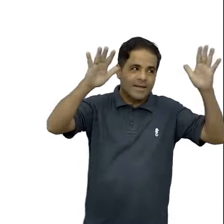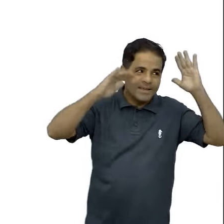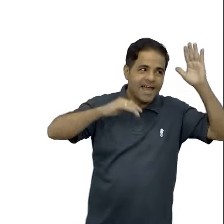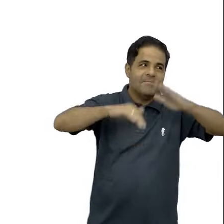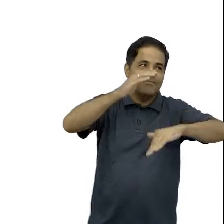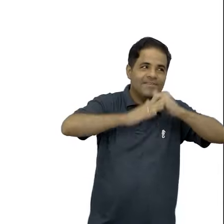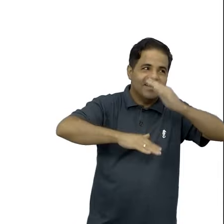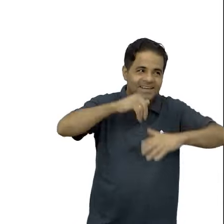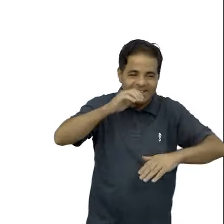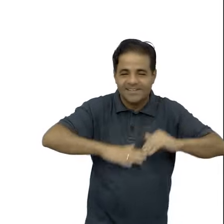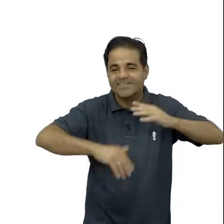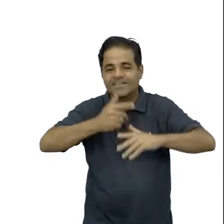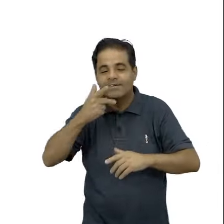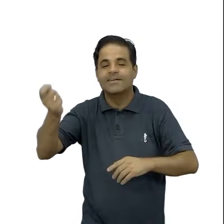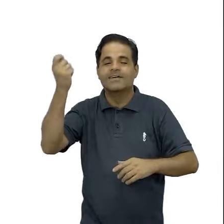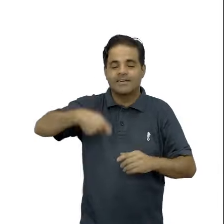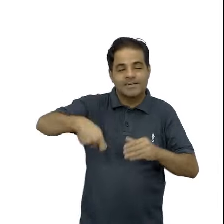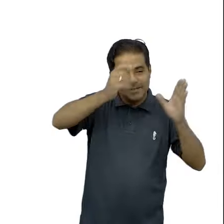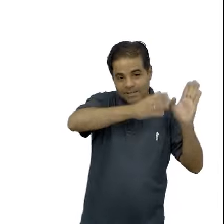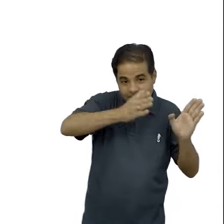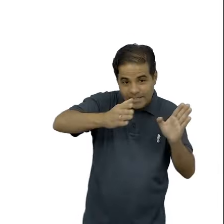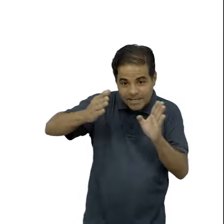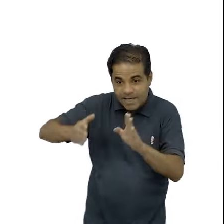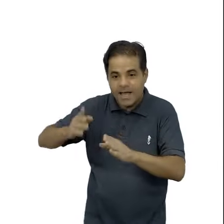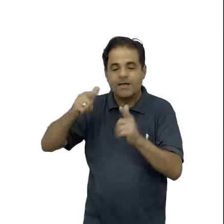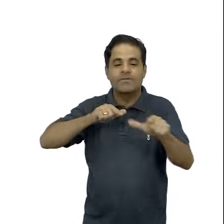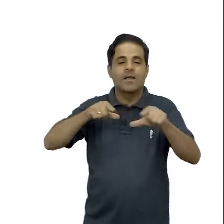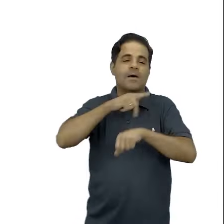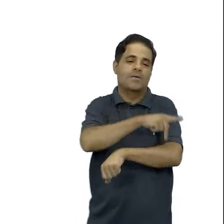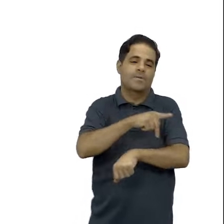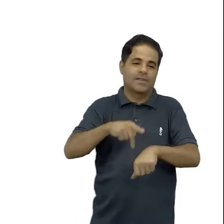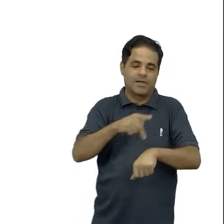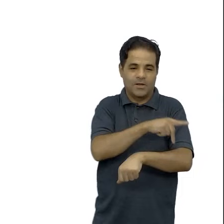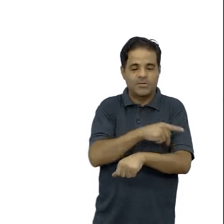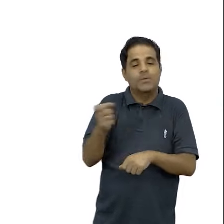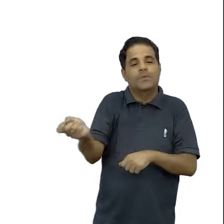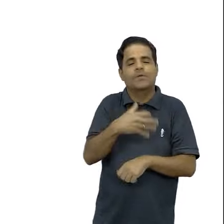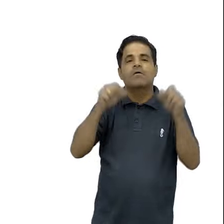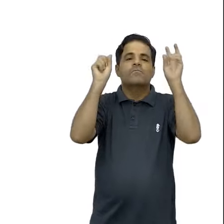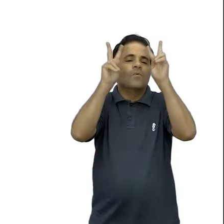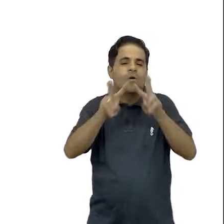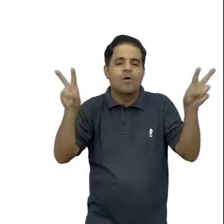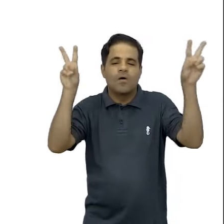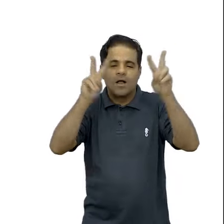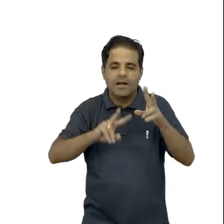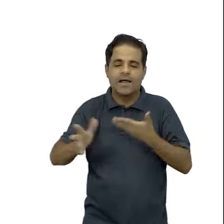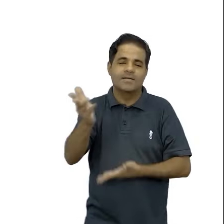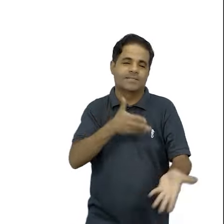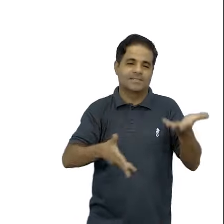buscar novos modos de organização para o trabalho pedagógico, um novo olhar para as relações de ensinar e